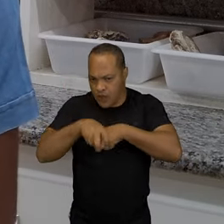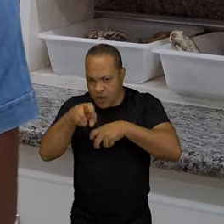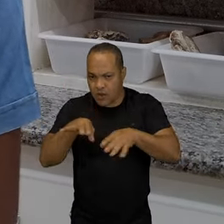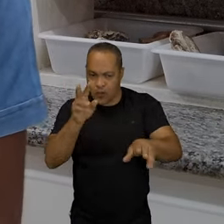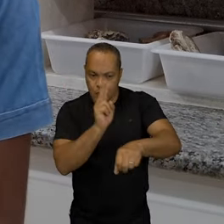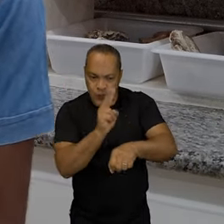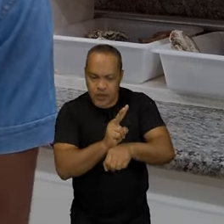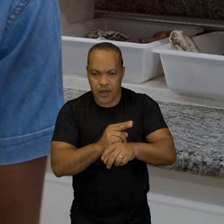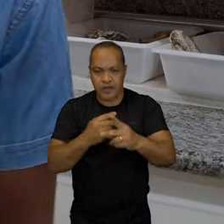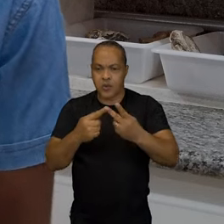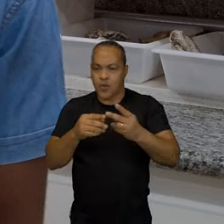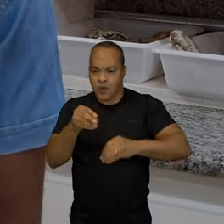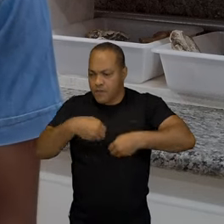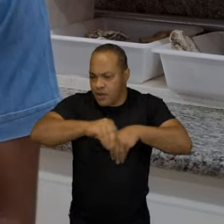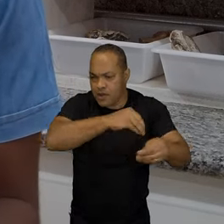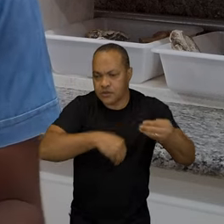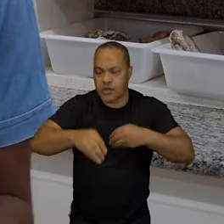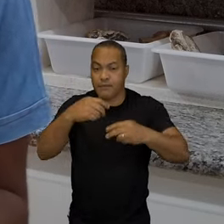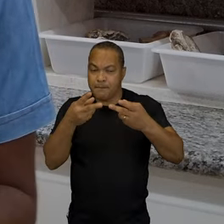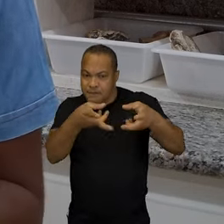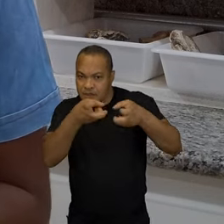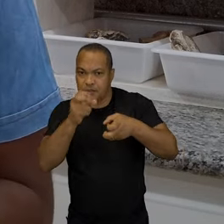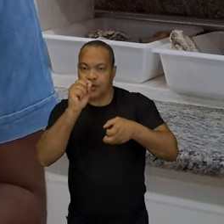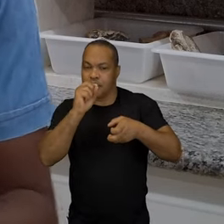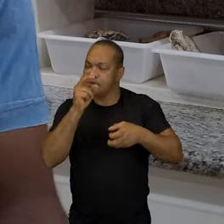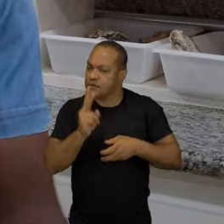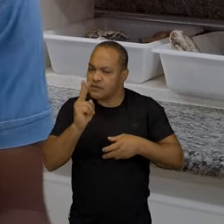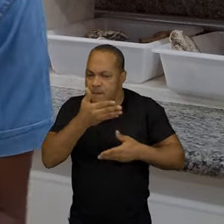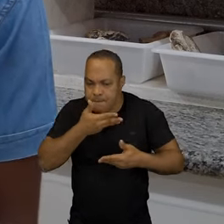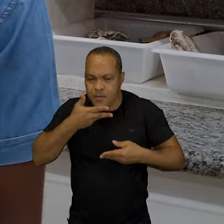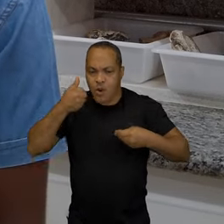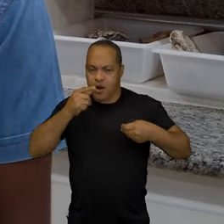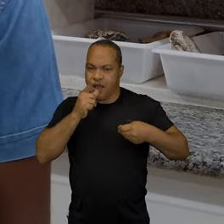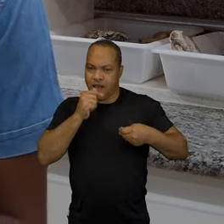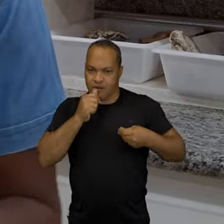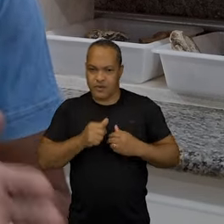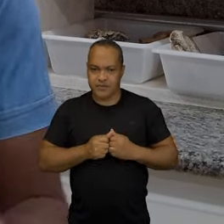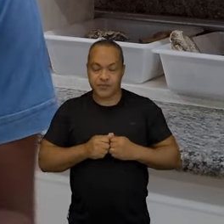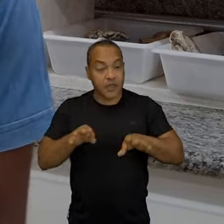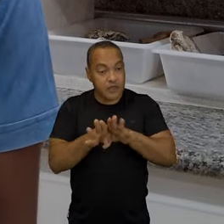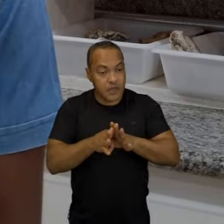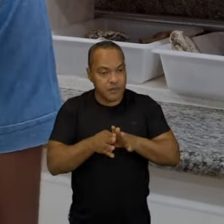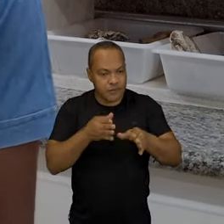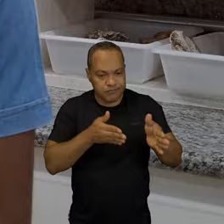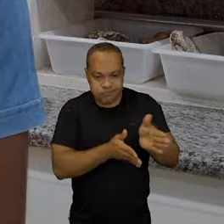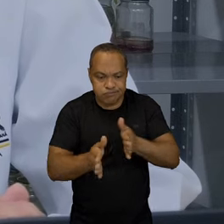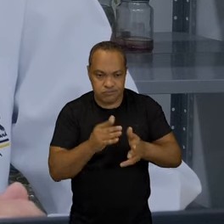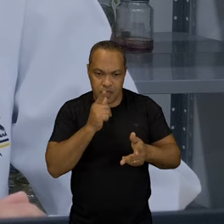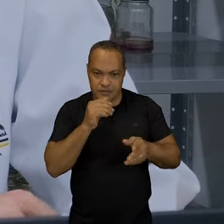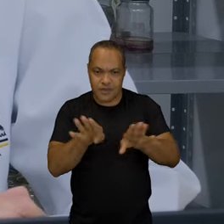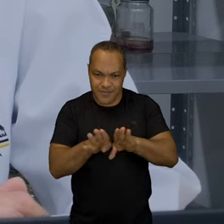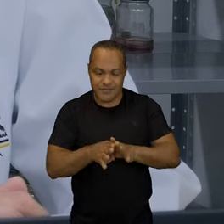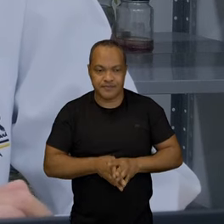de conservação, projetos de manejo, visando sempre a melhoria da qualidade da água desses cursos hídricos.